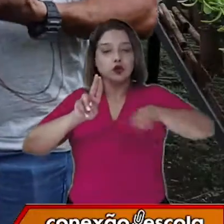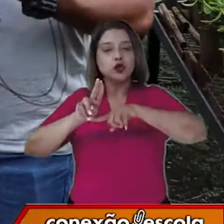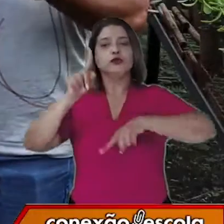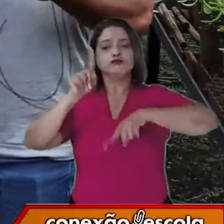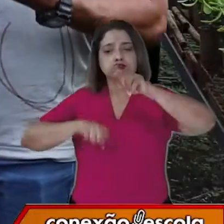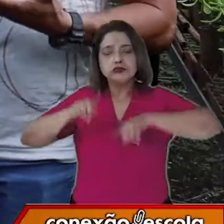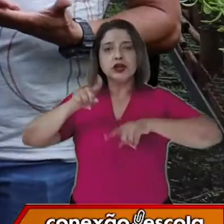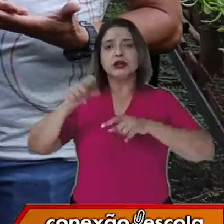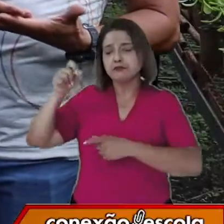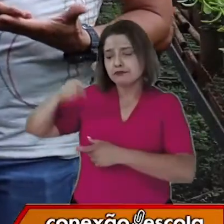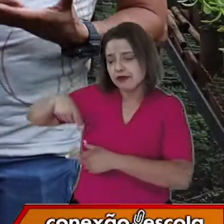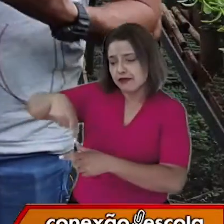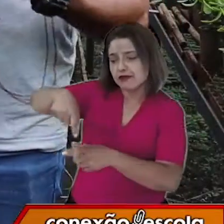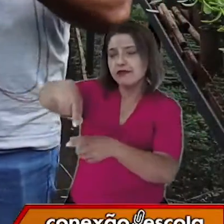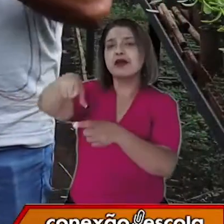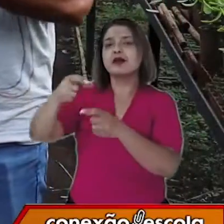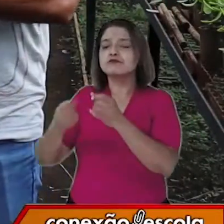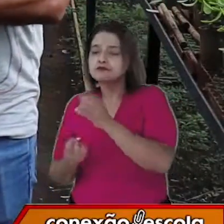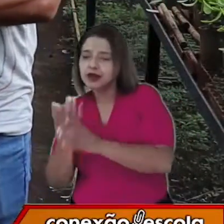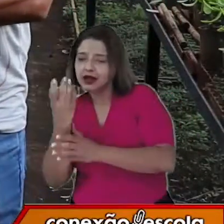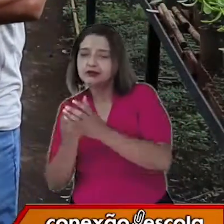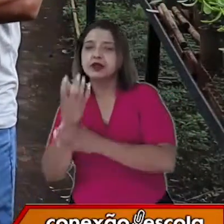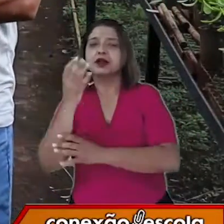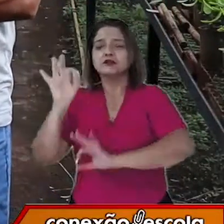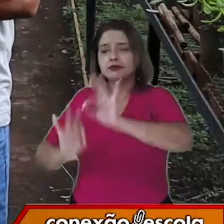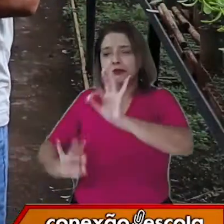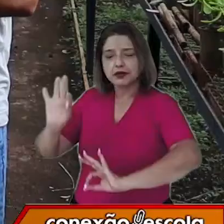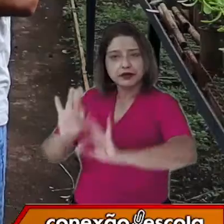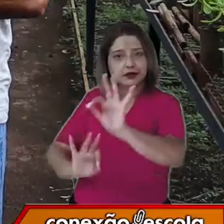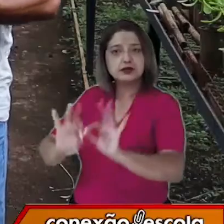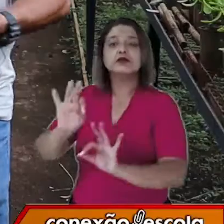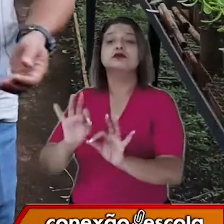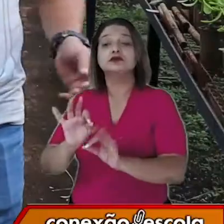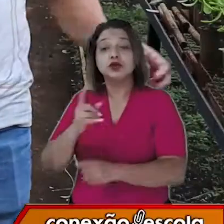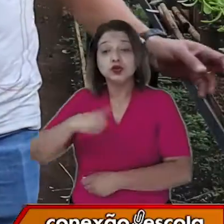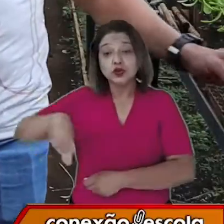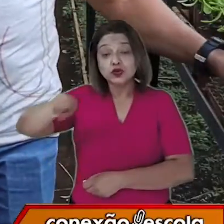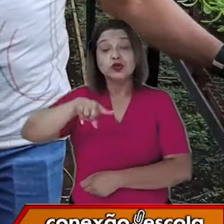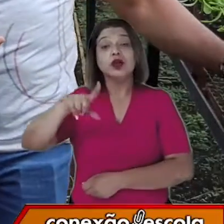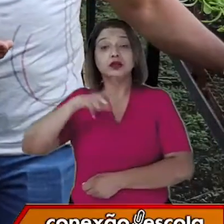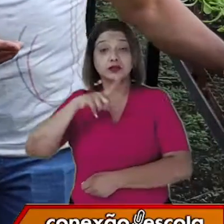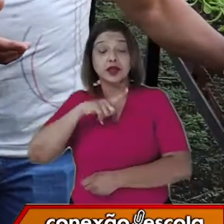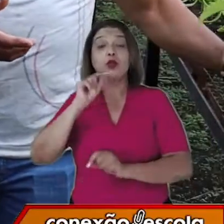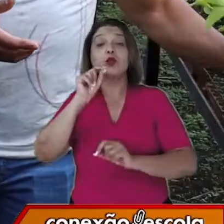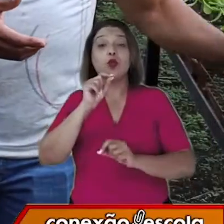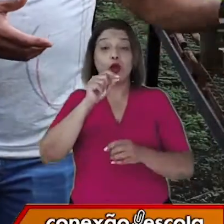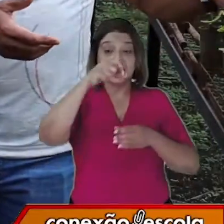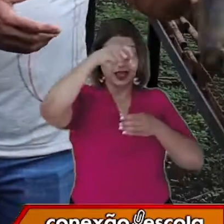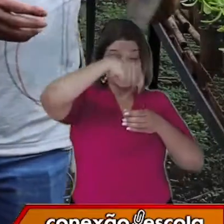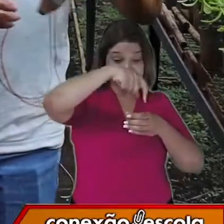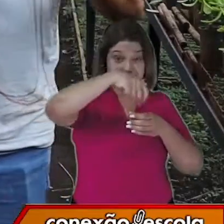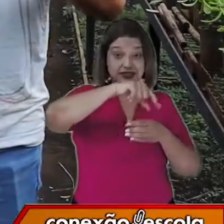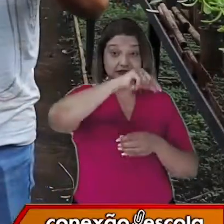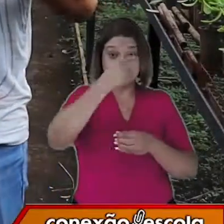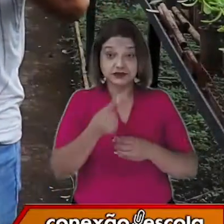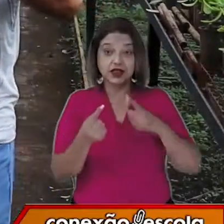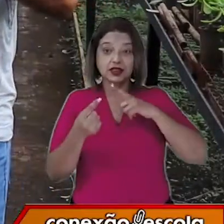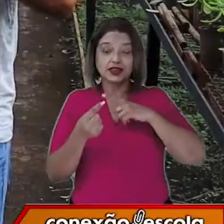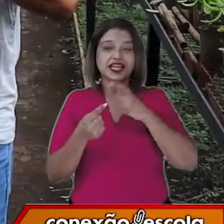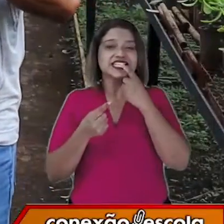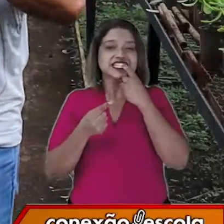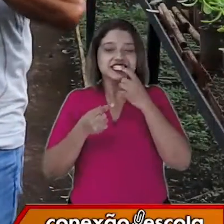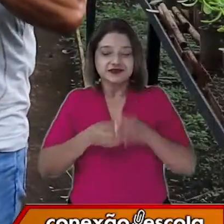muda. Nós coletamos a semente, preparamos essa semente, né, e trazemos essa semente, primeiro, para esse tipo de